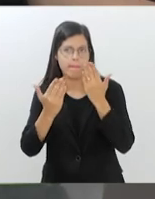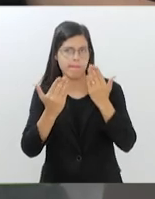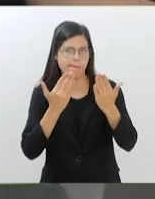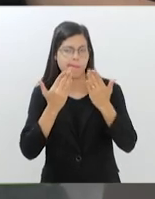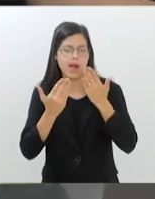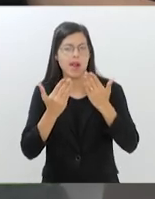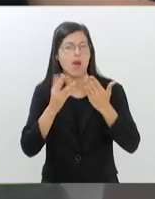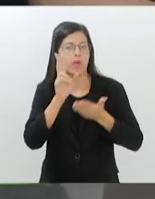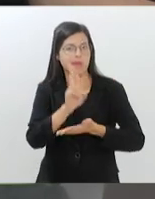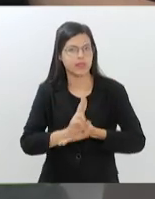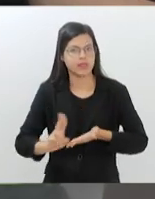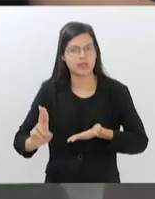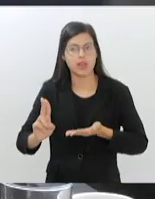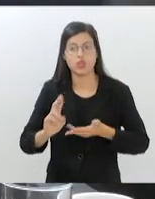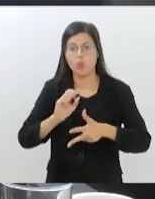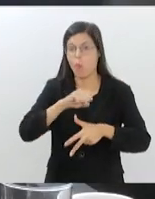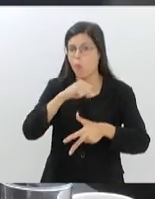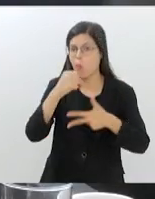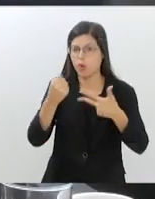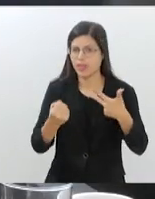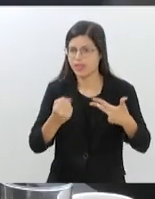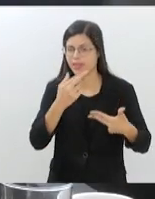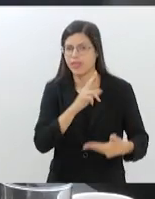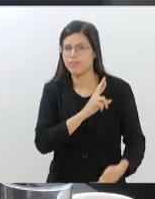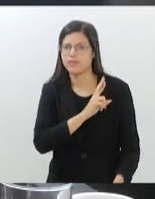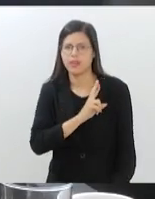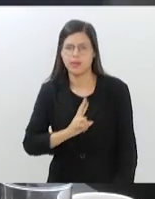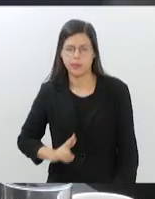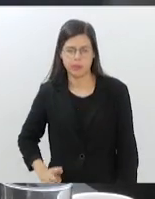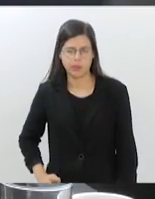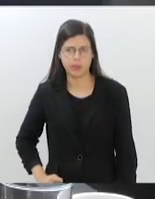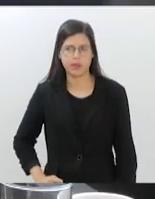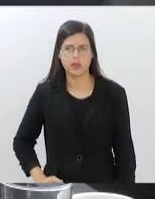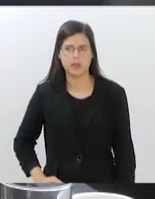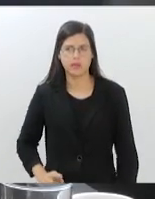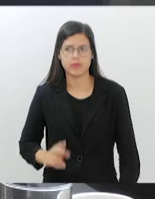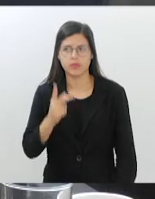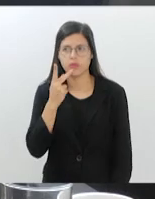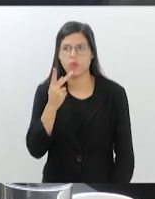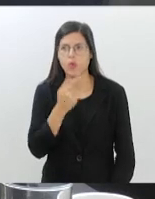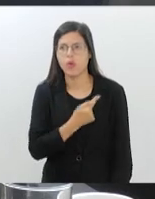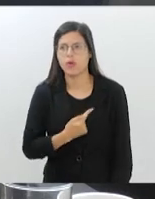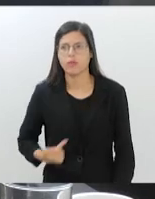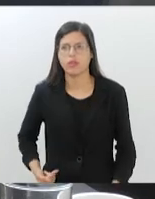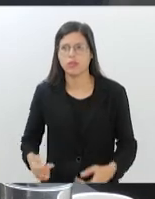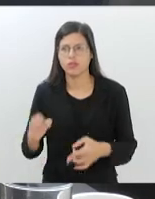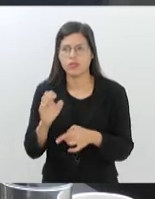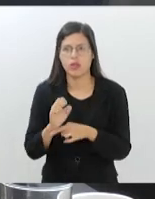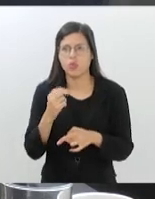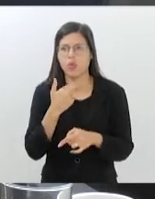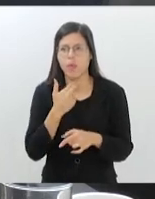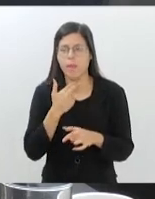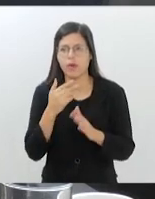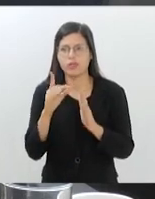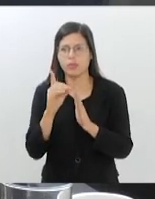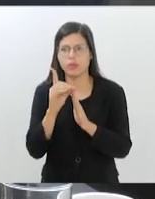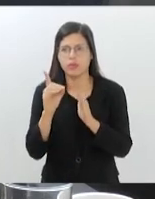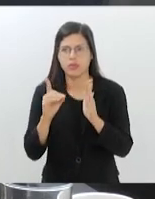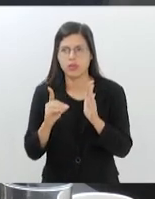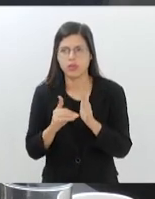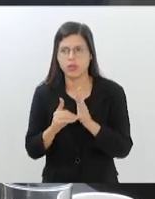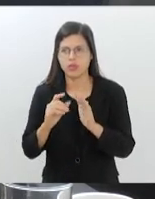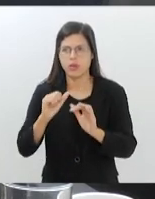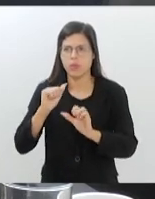República vossa excelência fez uma comparação agora dizendo que o governador do Estado não poderia por decreto alterar o nome de uma sala na